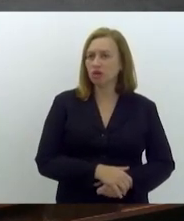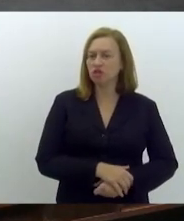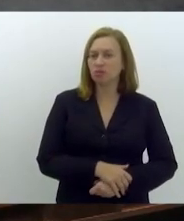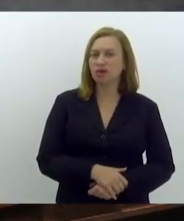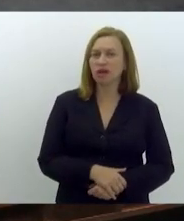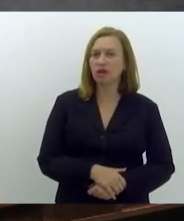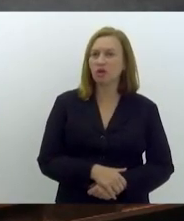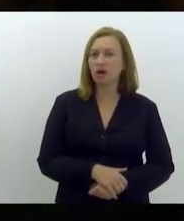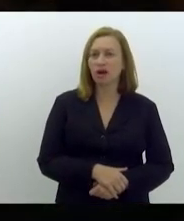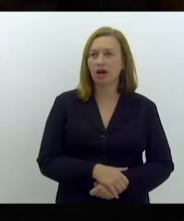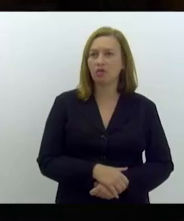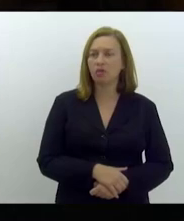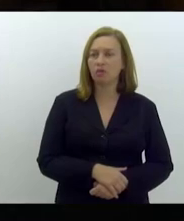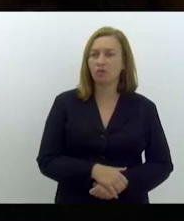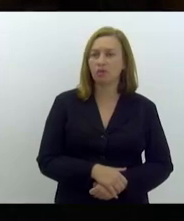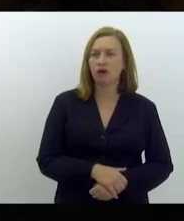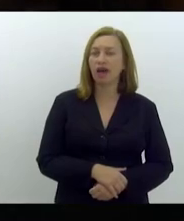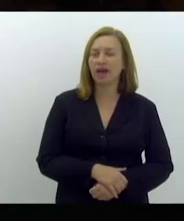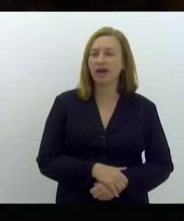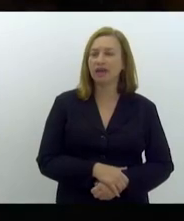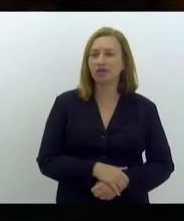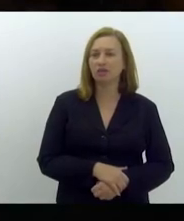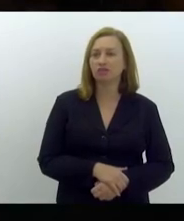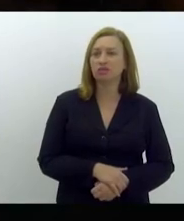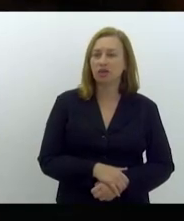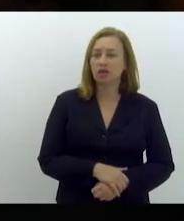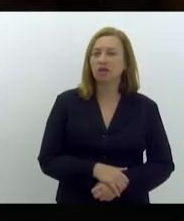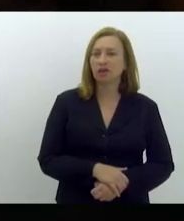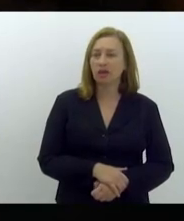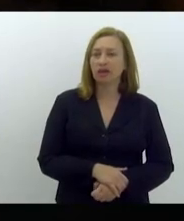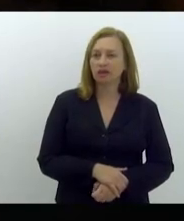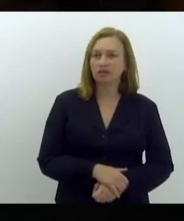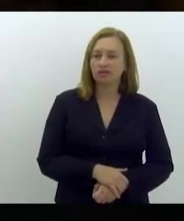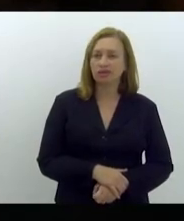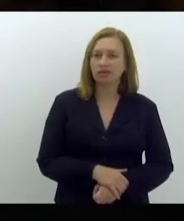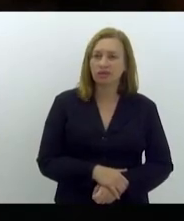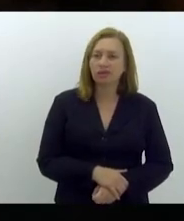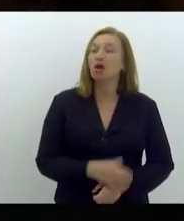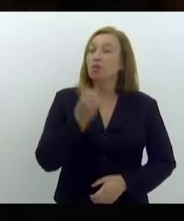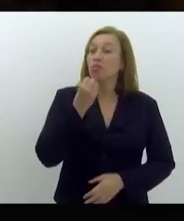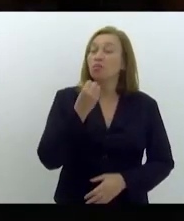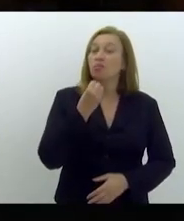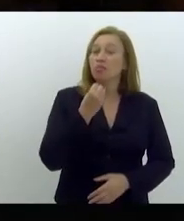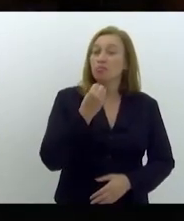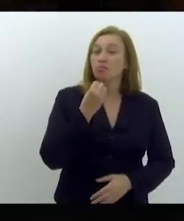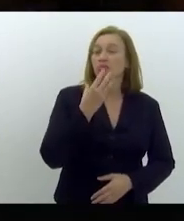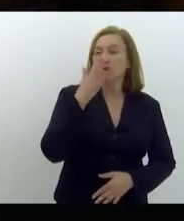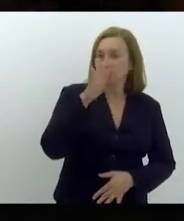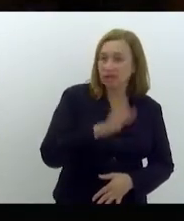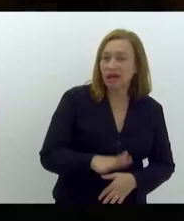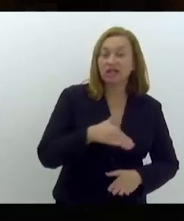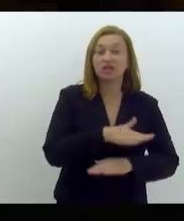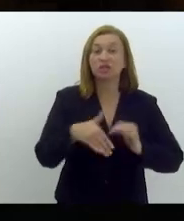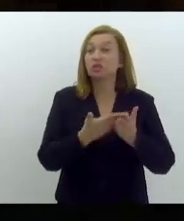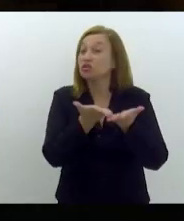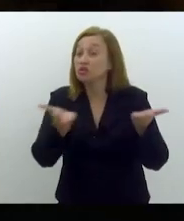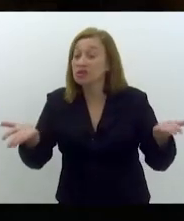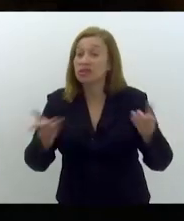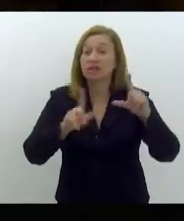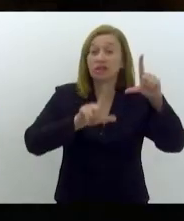Boa tarde a todas e todos os presentes parlamentares Boa tarde a todas e todos que nos assistem através da TV